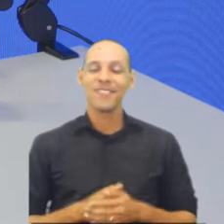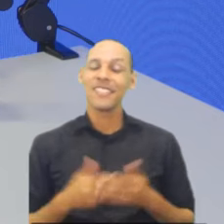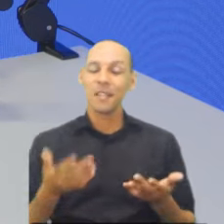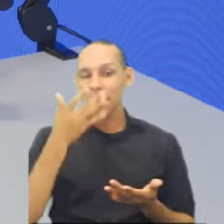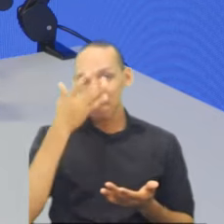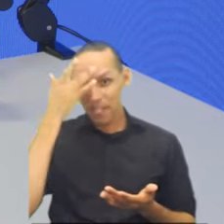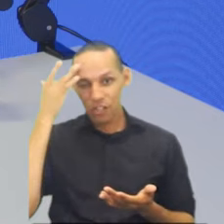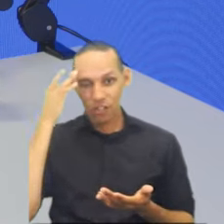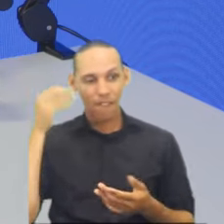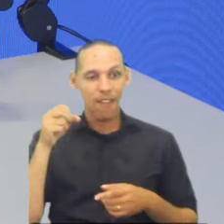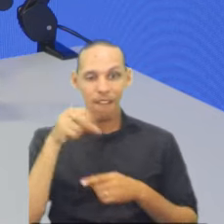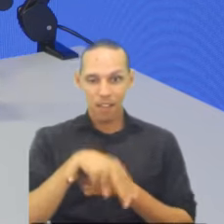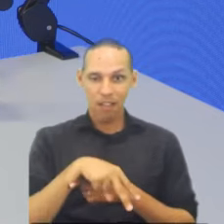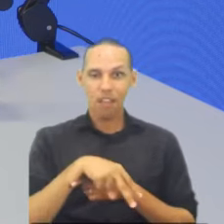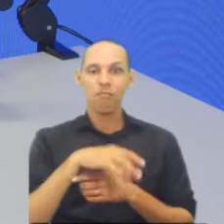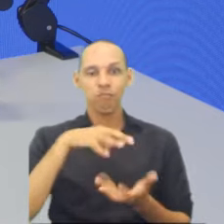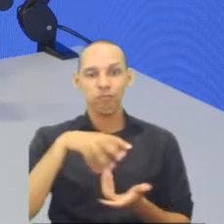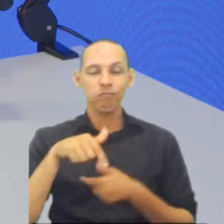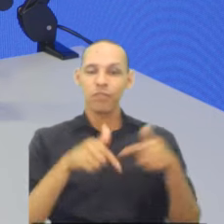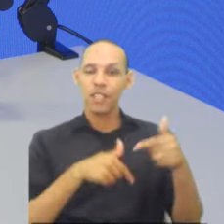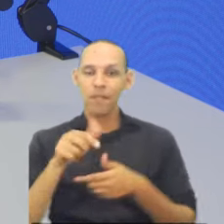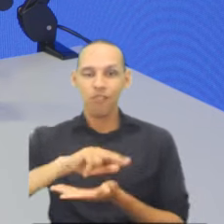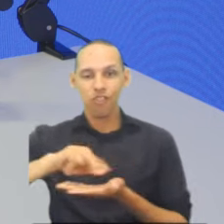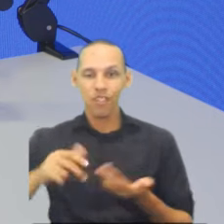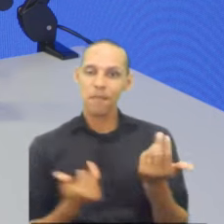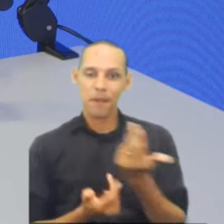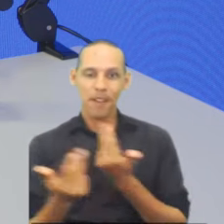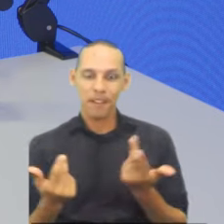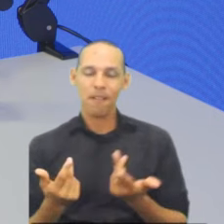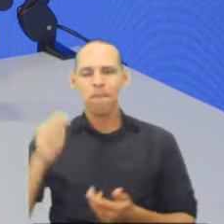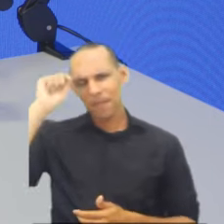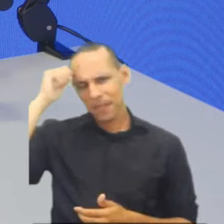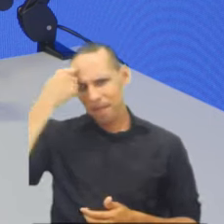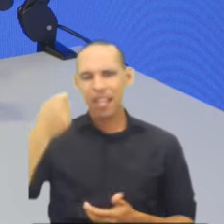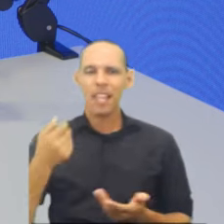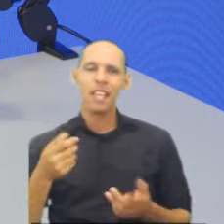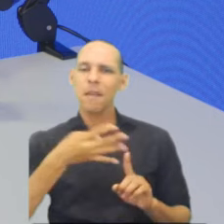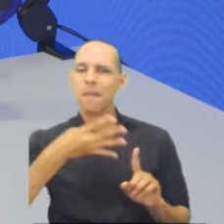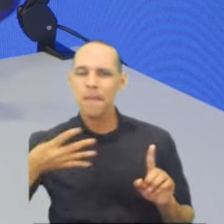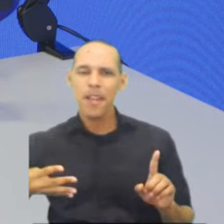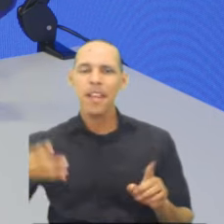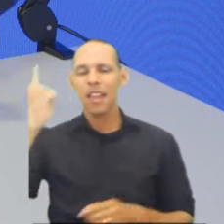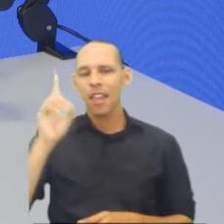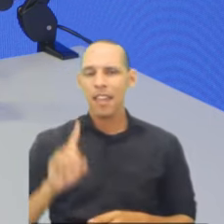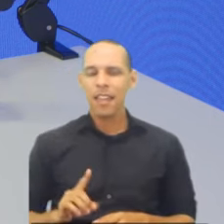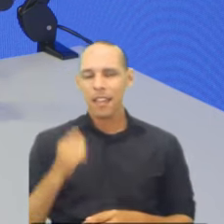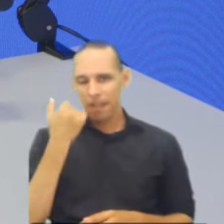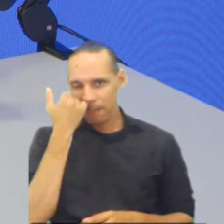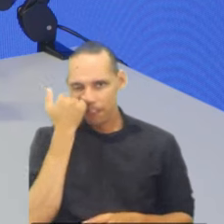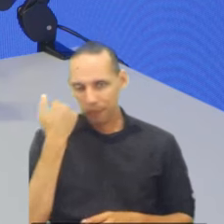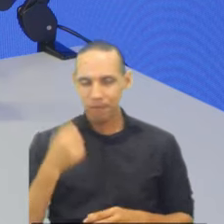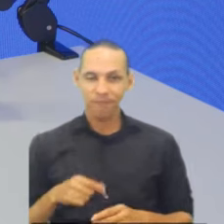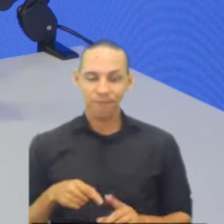as pessoas que entram no mundo do trabalho de diversas como nós uma pessoa preta uma pessoa LGBT uma pessoa